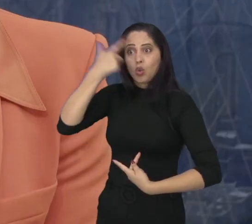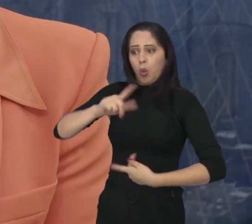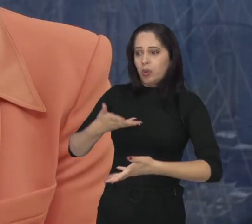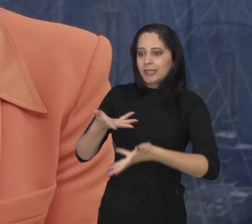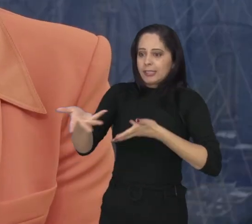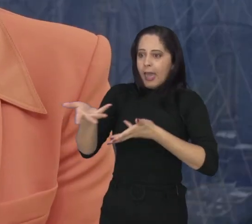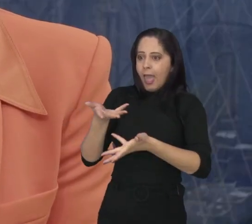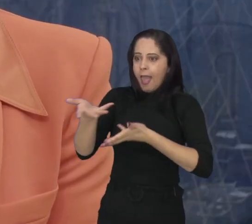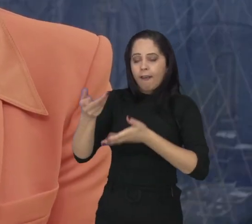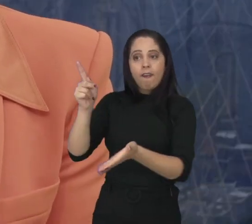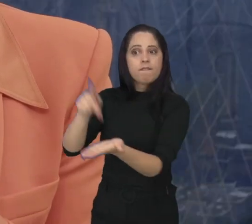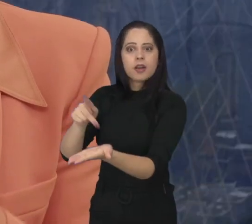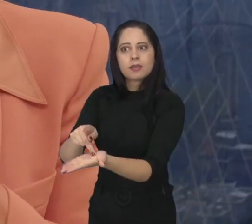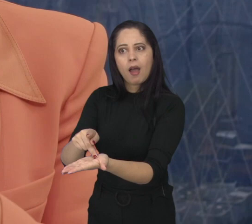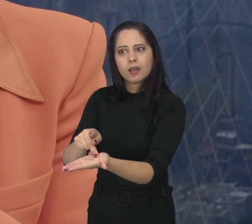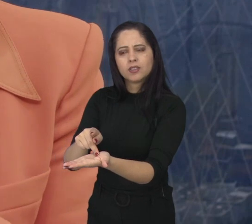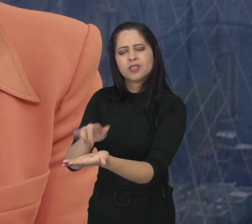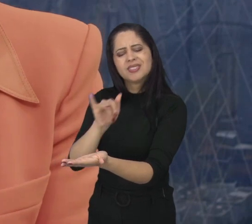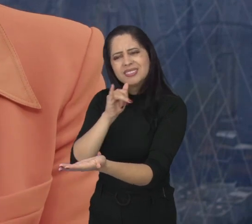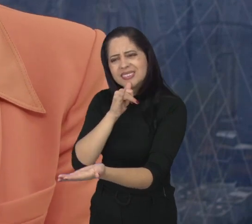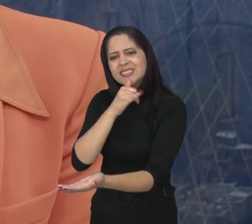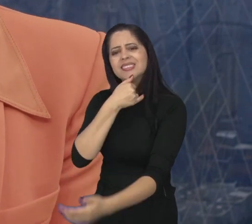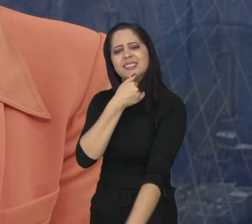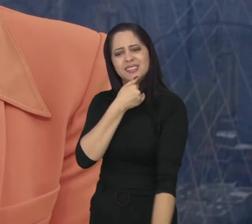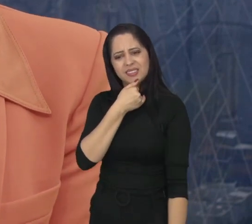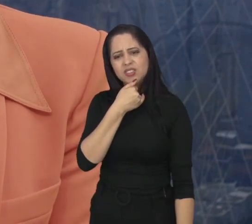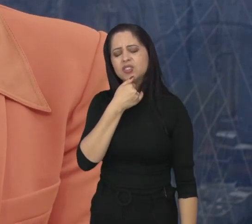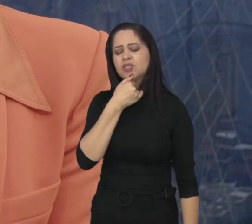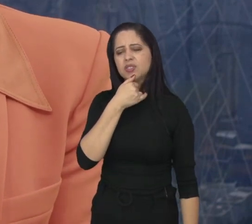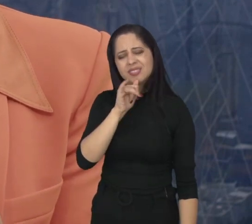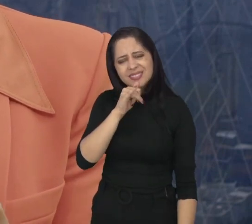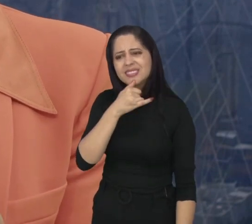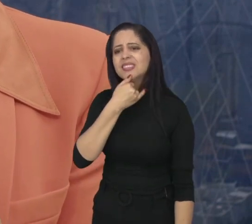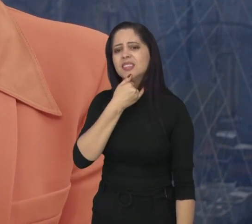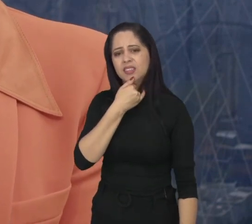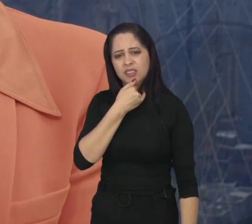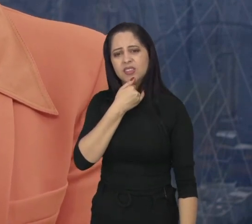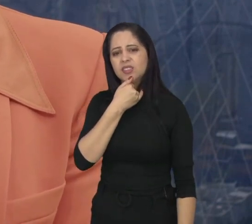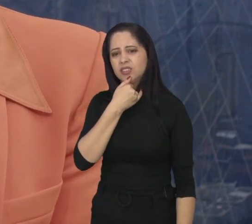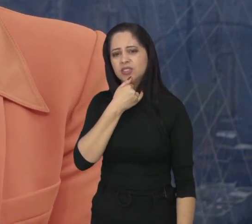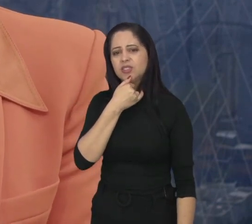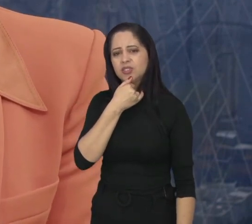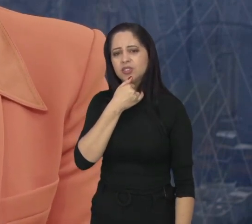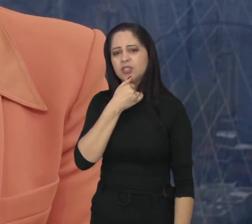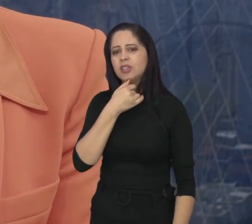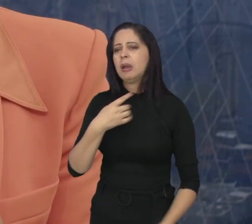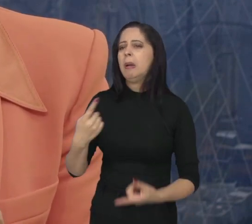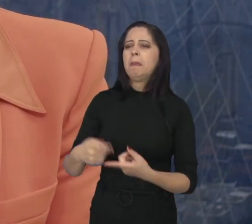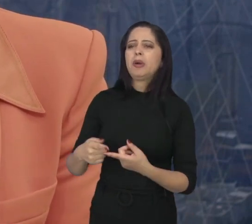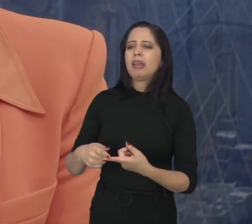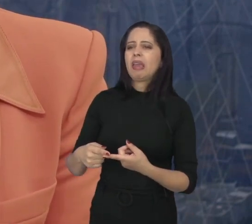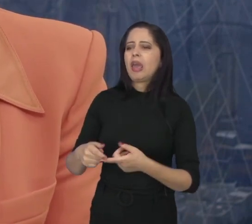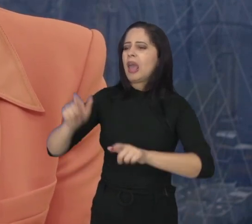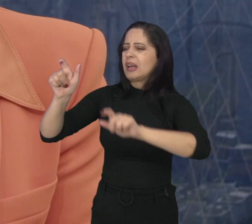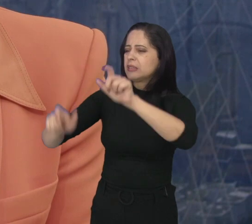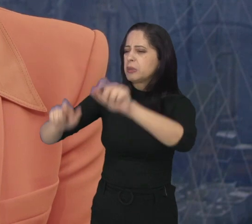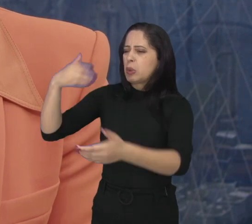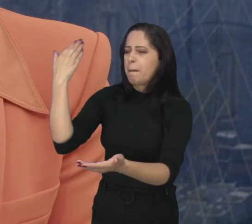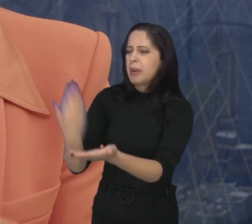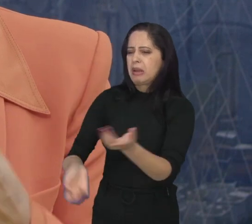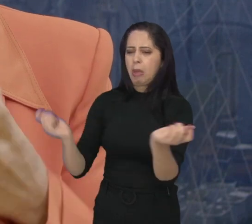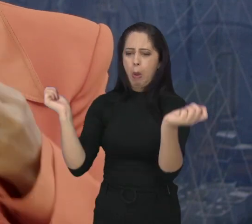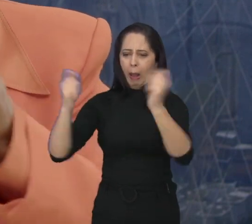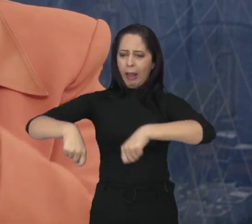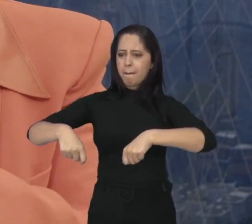é triste, né? Eu entendo como muito triste essa inabilidade, né, que a gente vive hoje. Eu